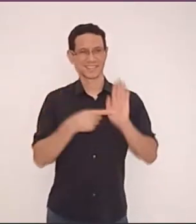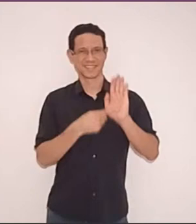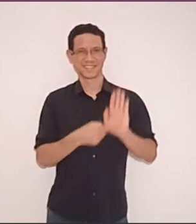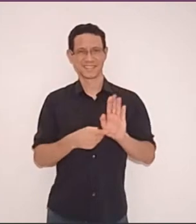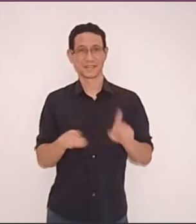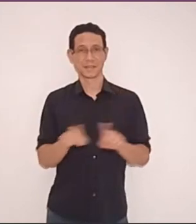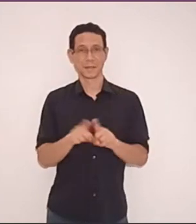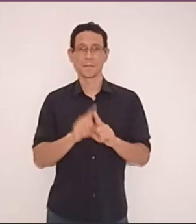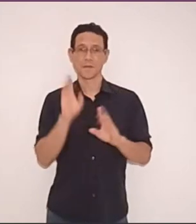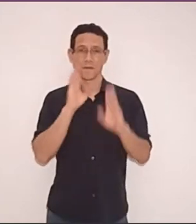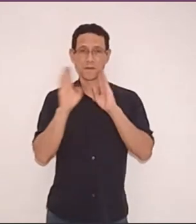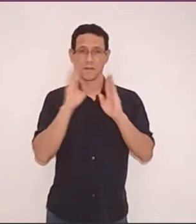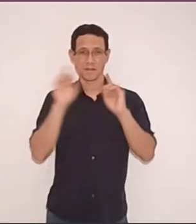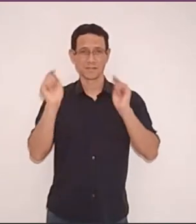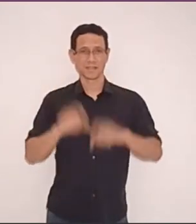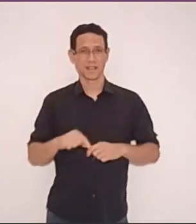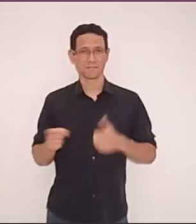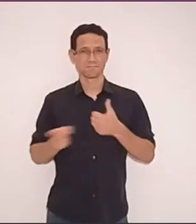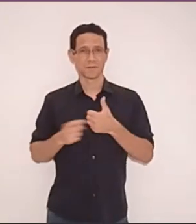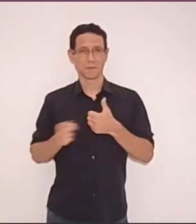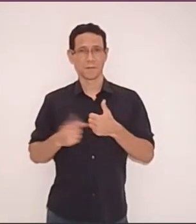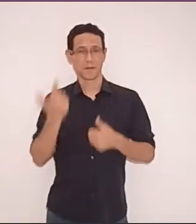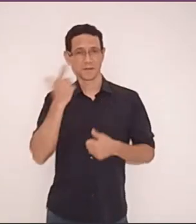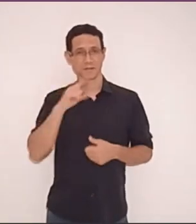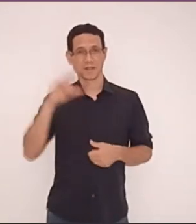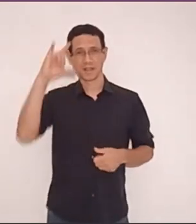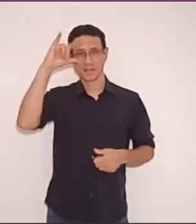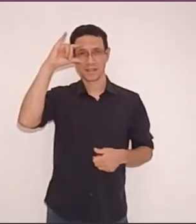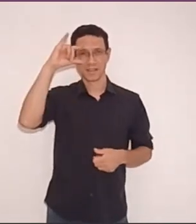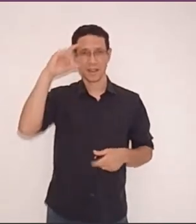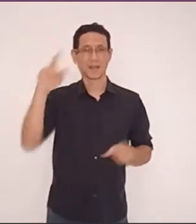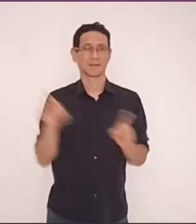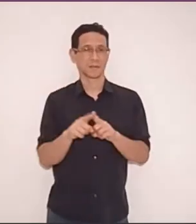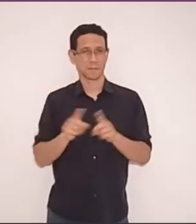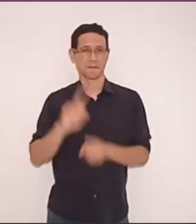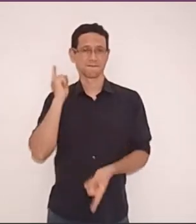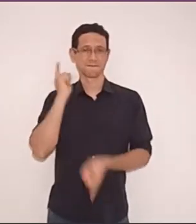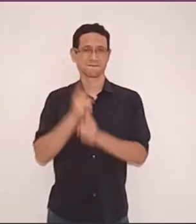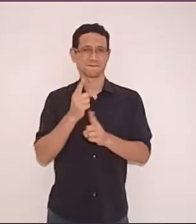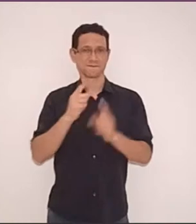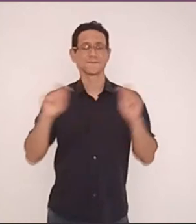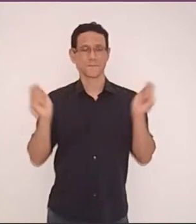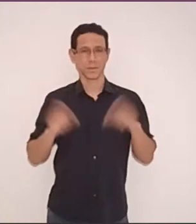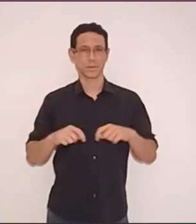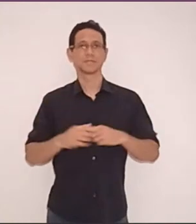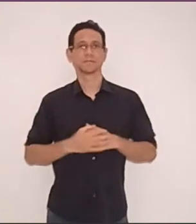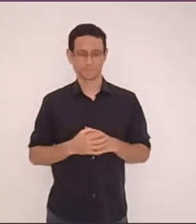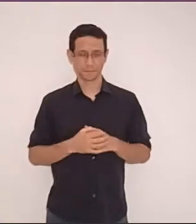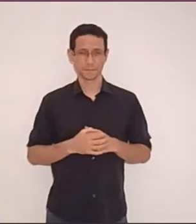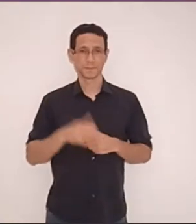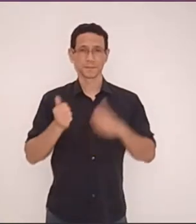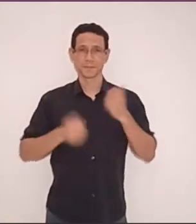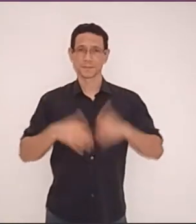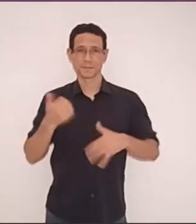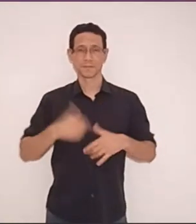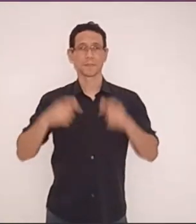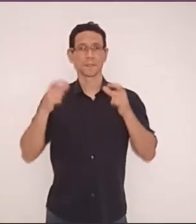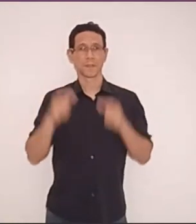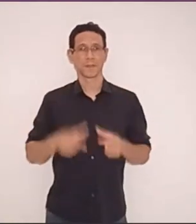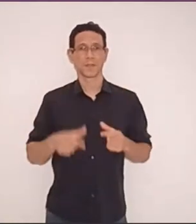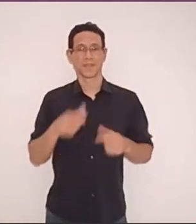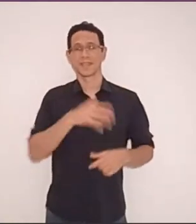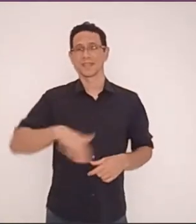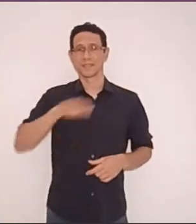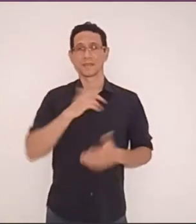a página lá no Facebook eu empregada doméstica no Instagram também e.t. fala muito sobre esse lugar